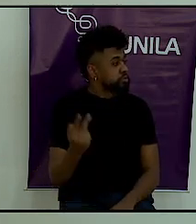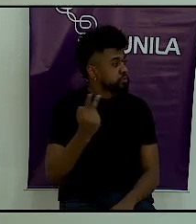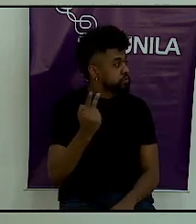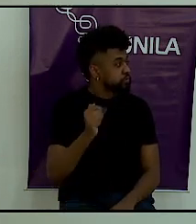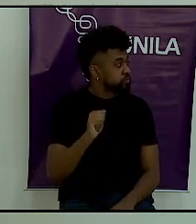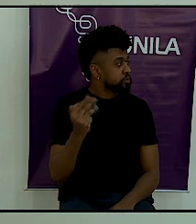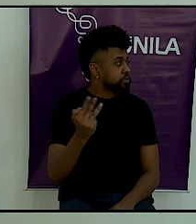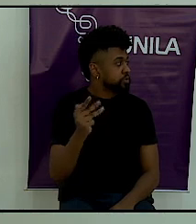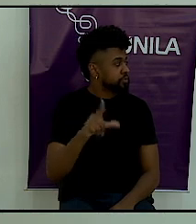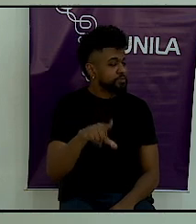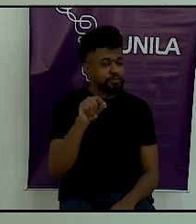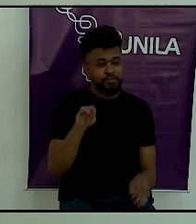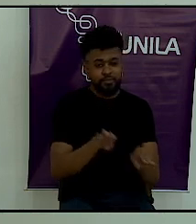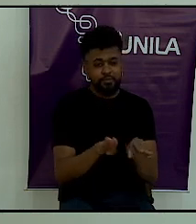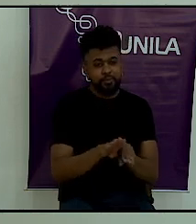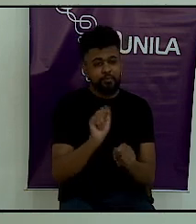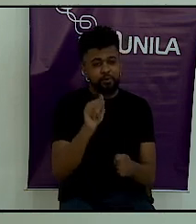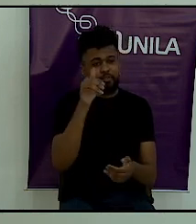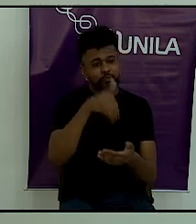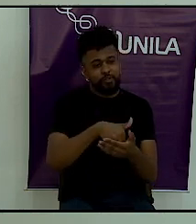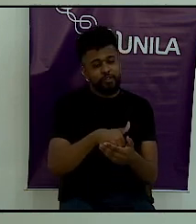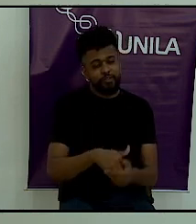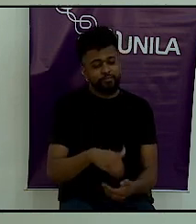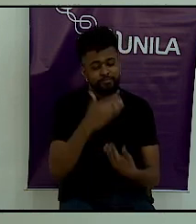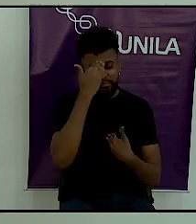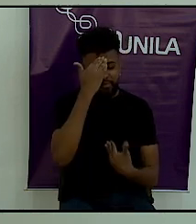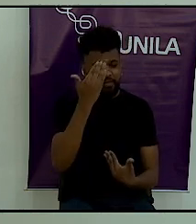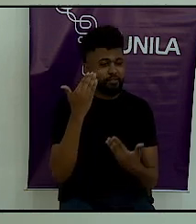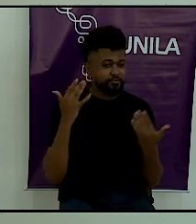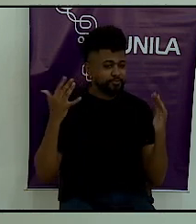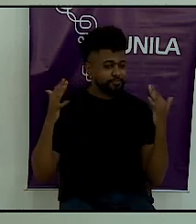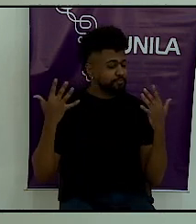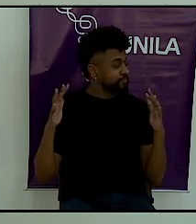na terceira opção para nós, está valendo. Obrigado.